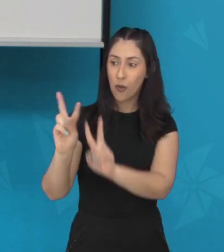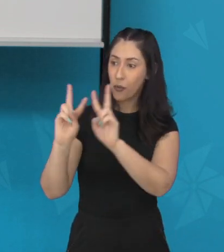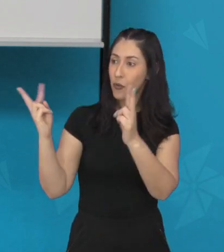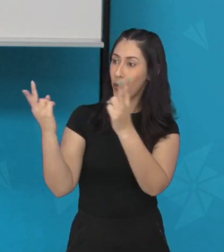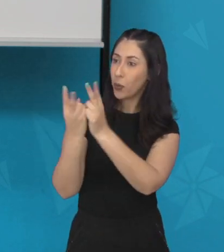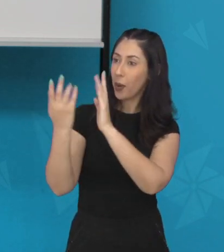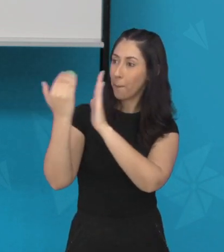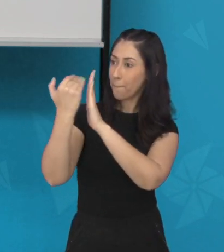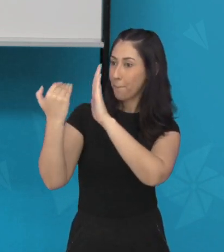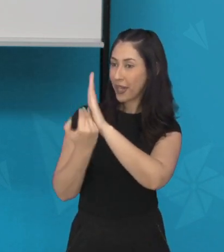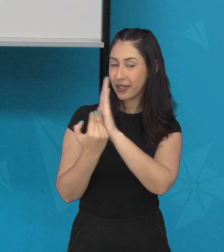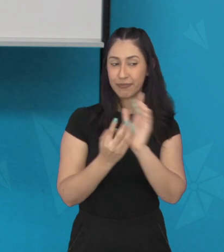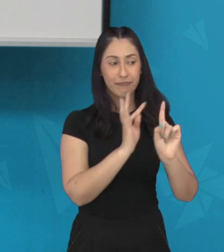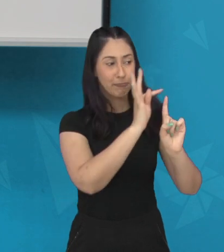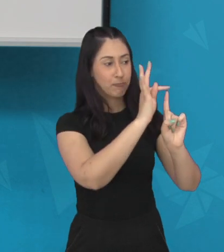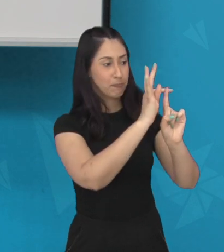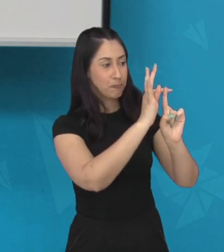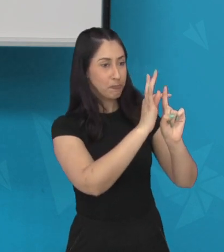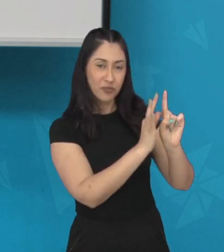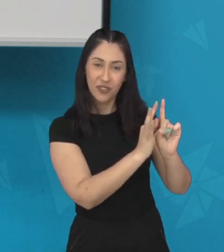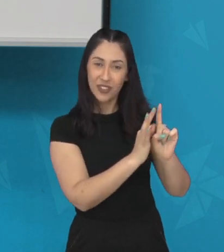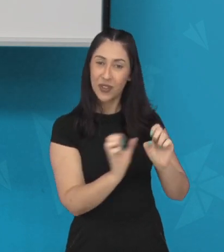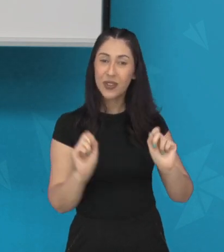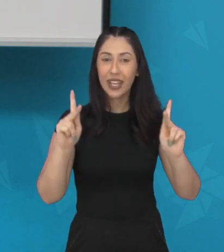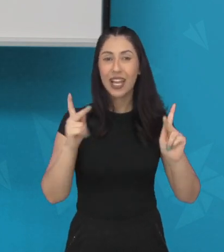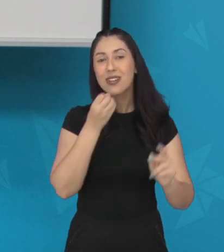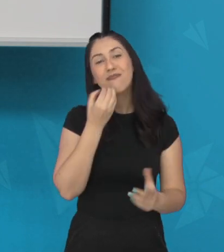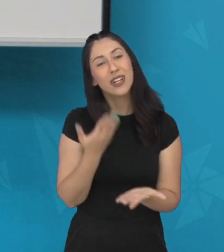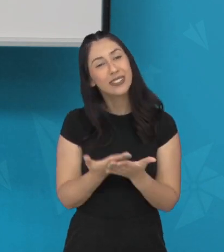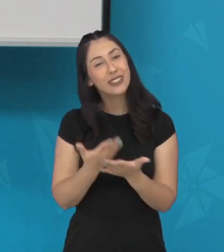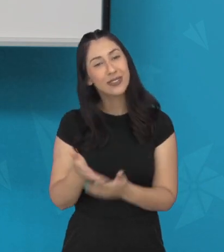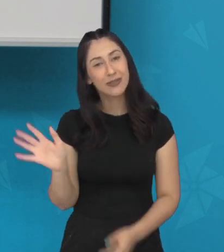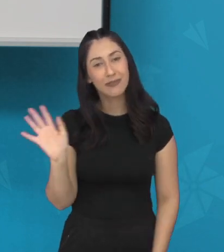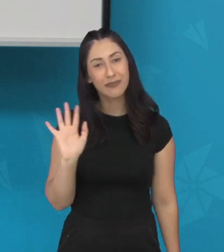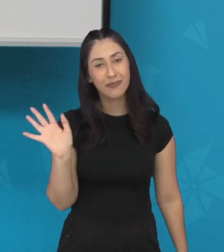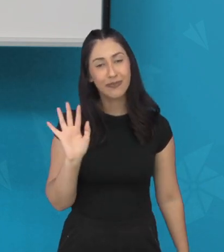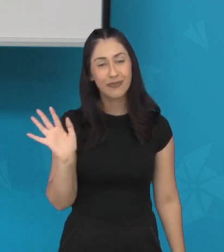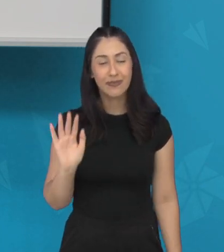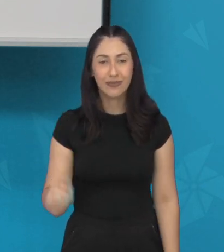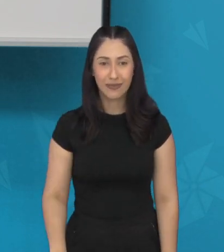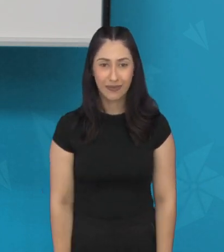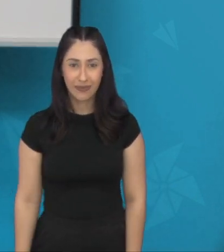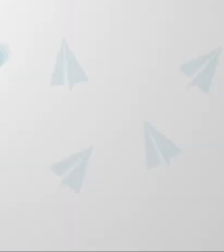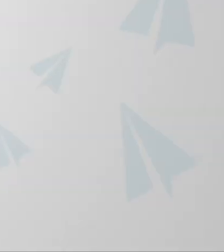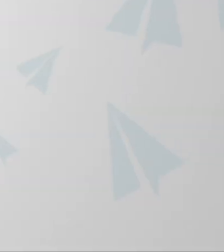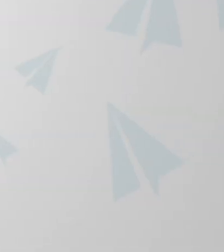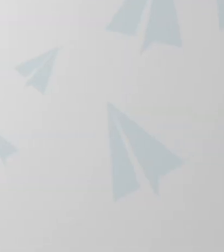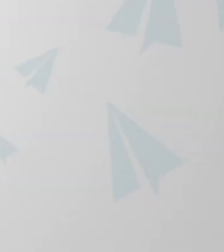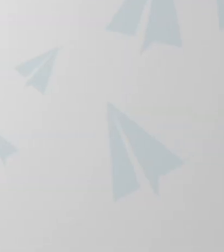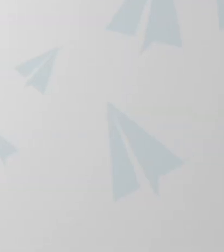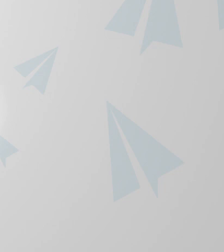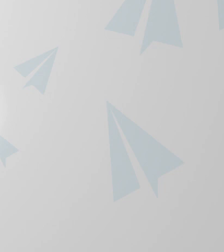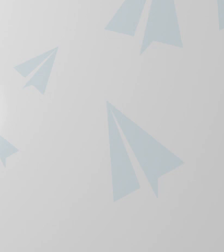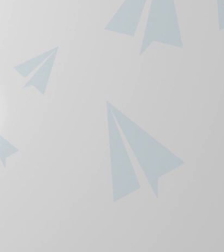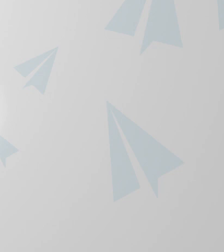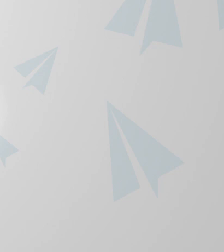volume diminui, a temperatura diminui também, tudo bem? Bons estudos para vocês e até uma próxima aula, gente.